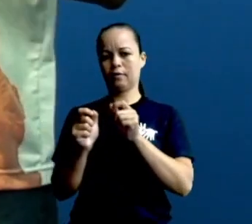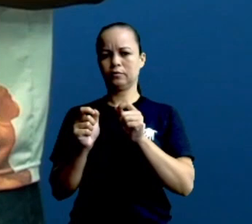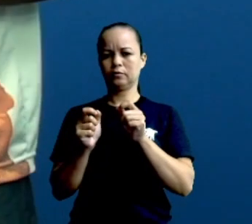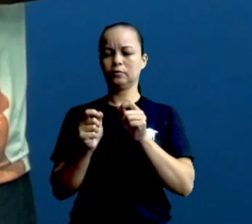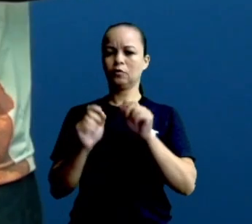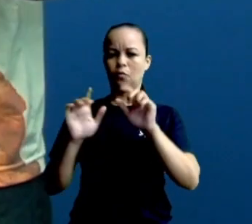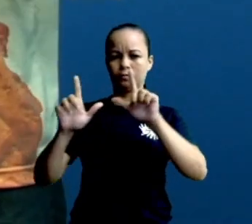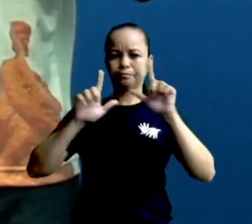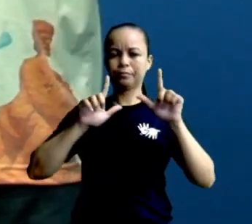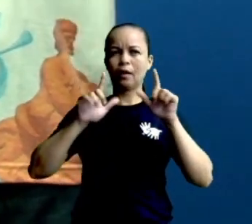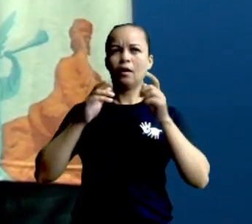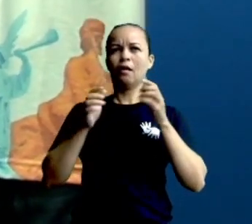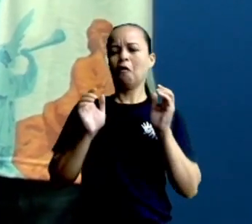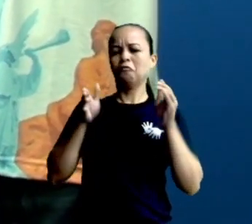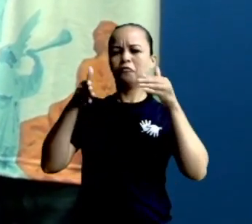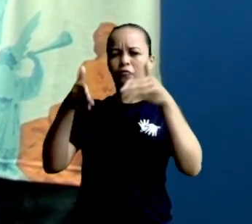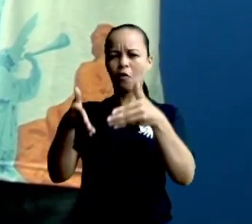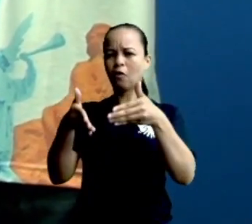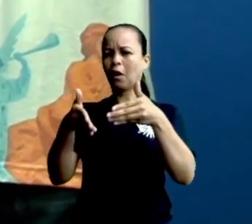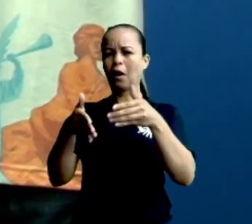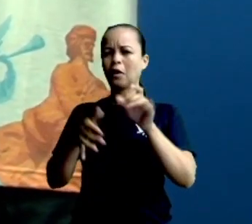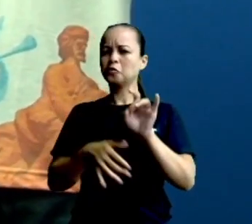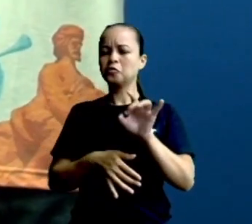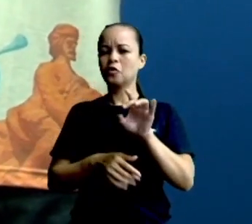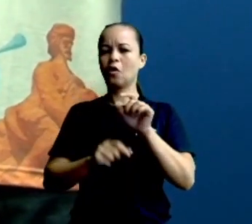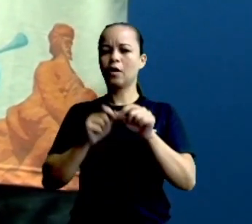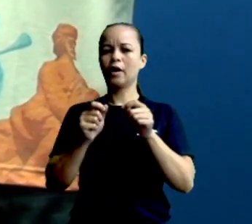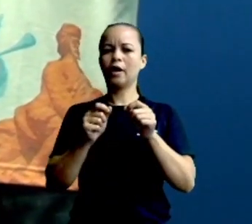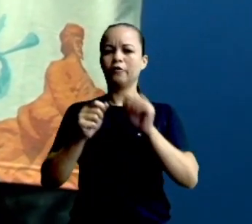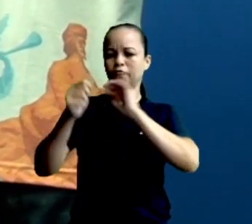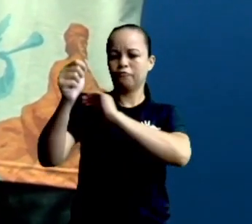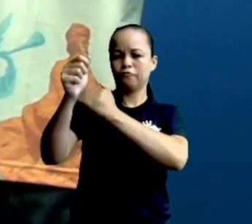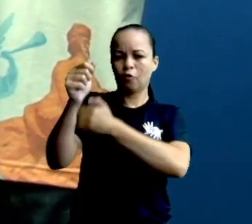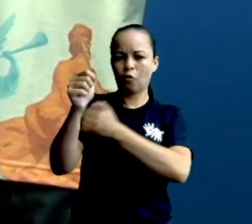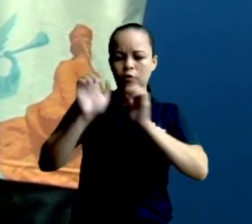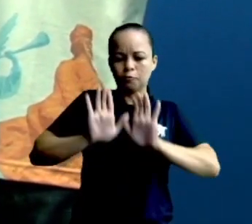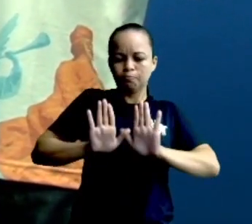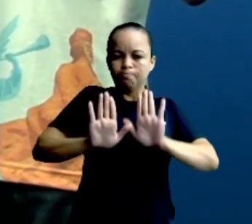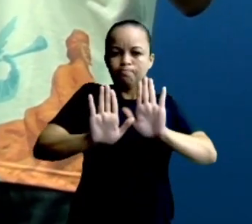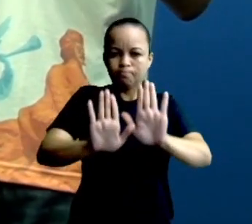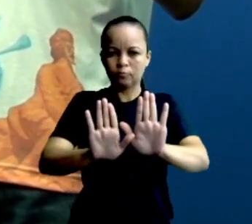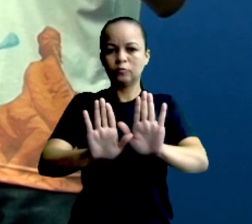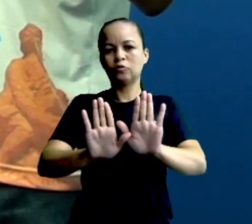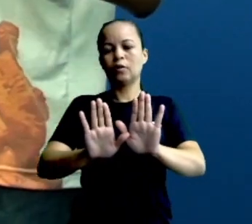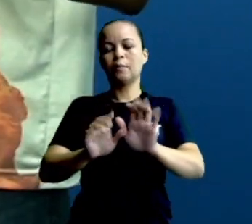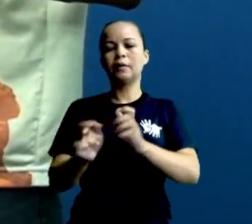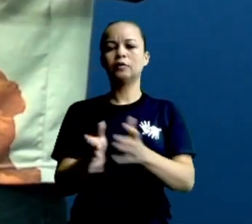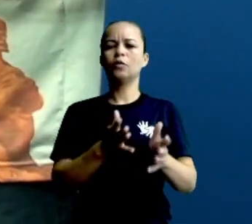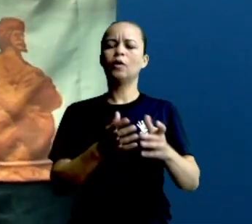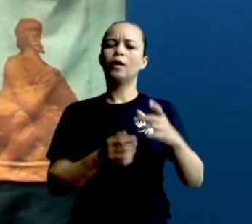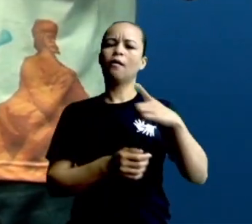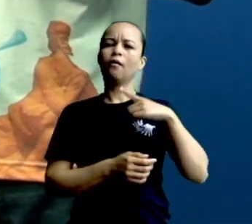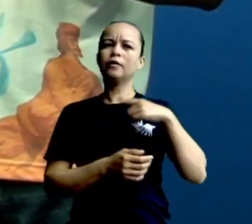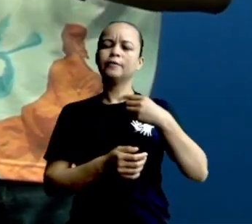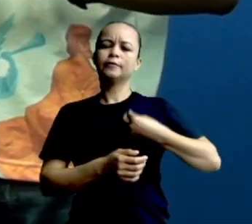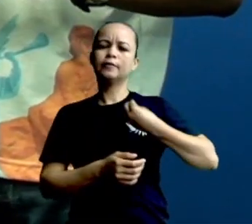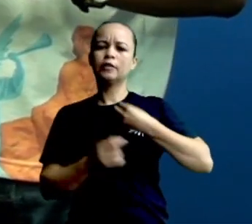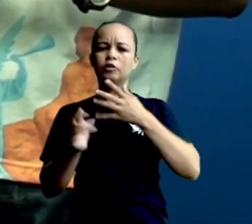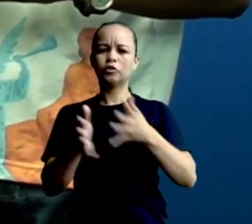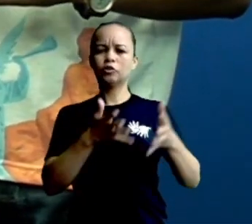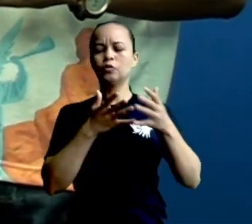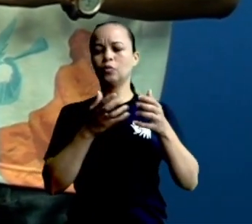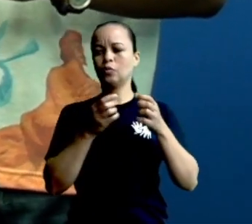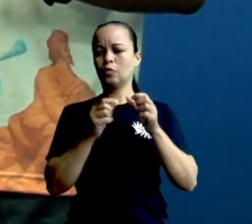vamos apenas focar em força, deslocamento, tá? Existe aqui o cosseno, como vocês